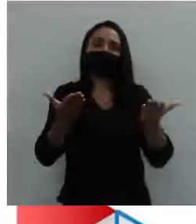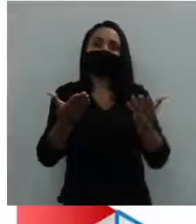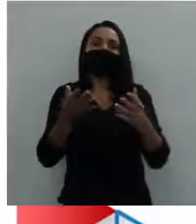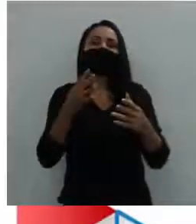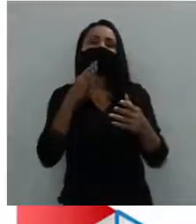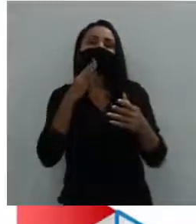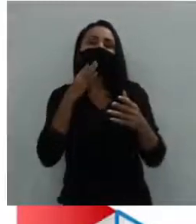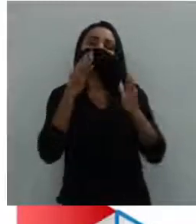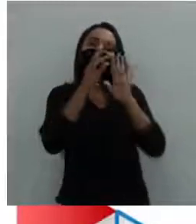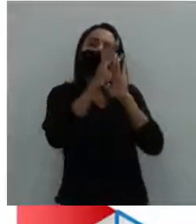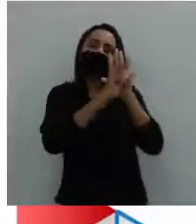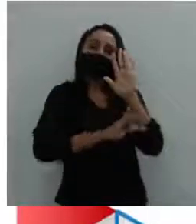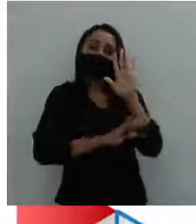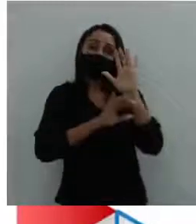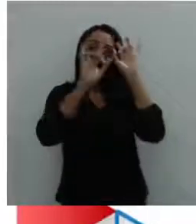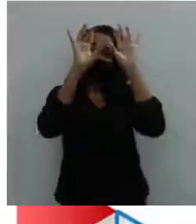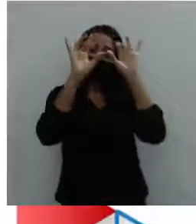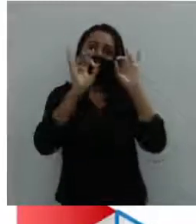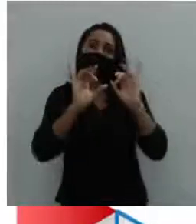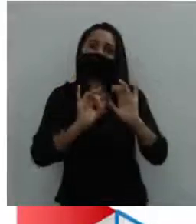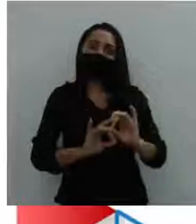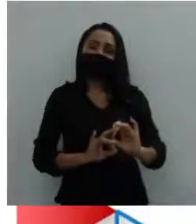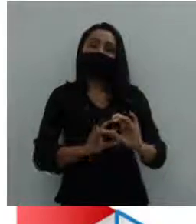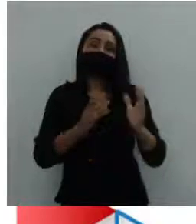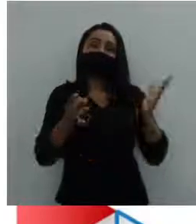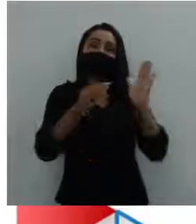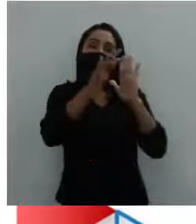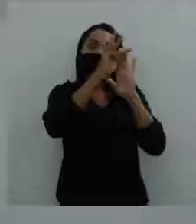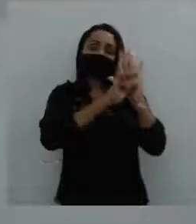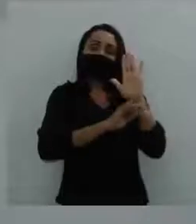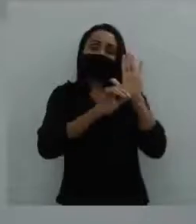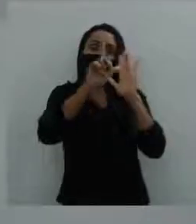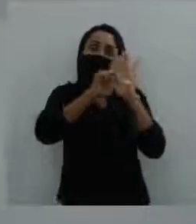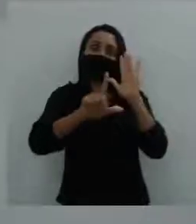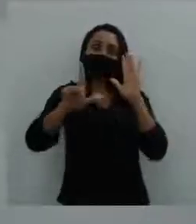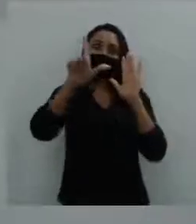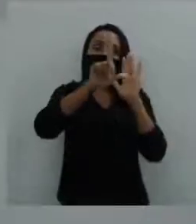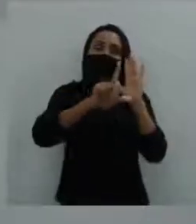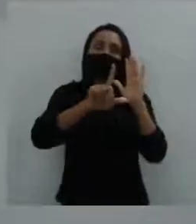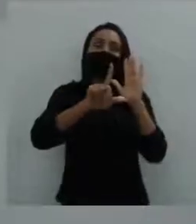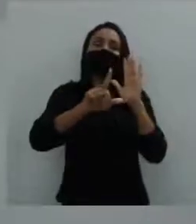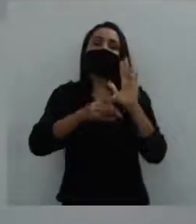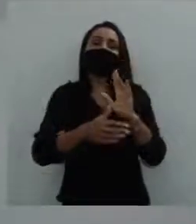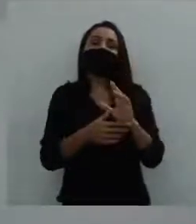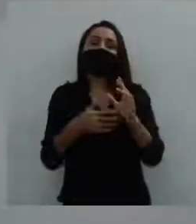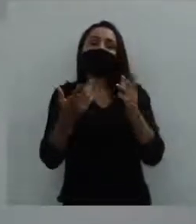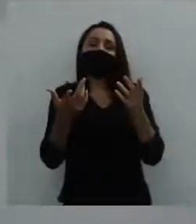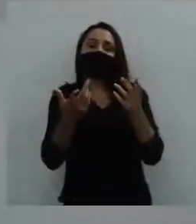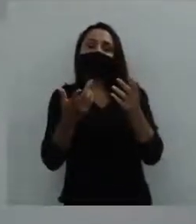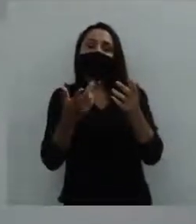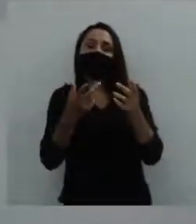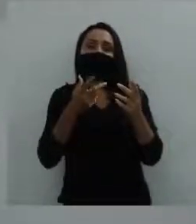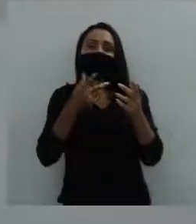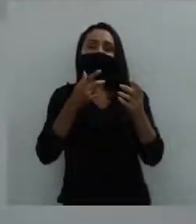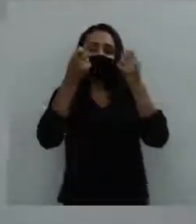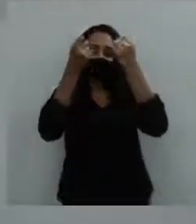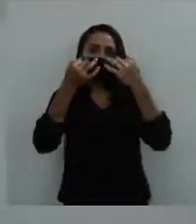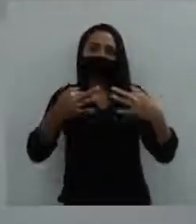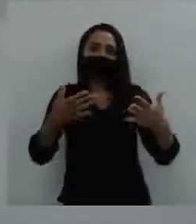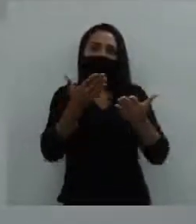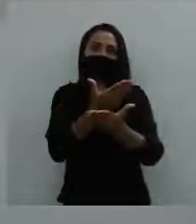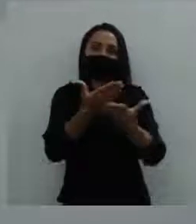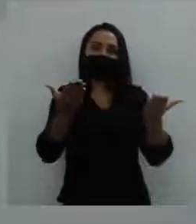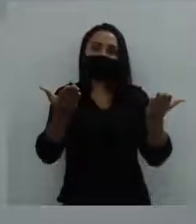os textos, em especial textos literários orais, e trago para vocês hoje o que?